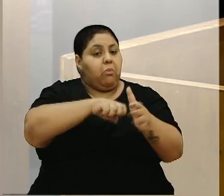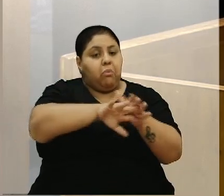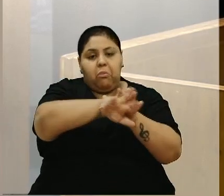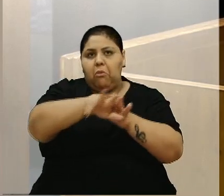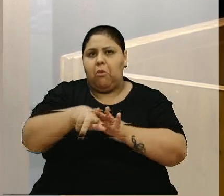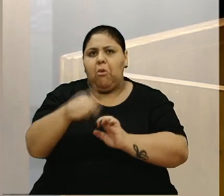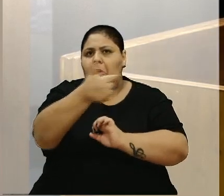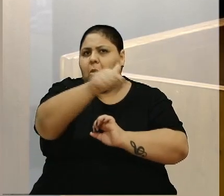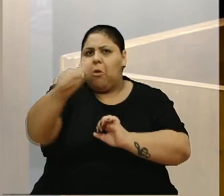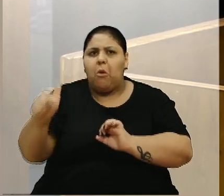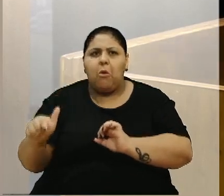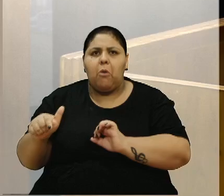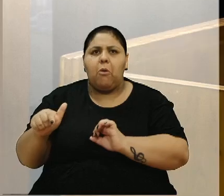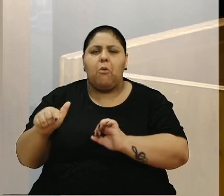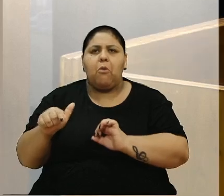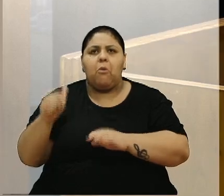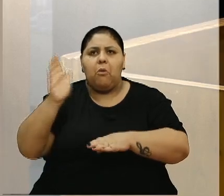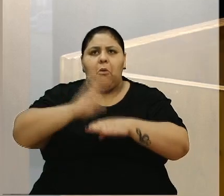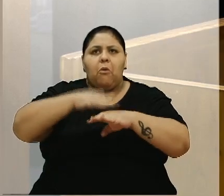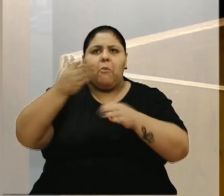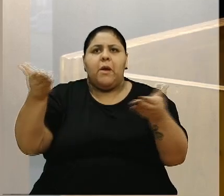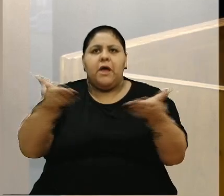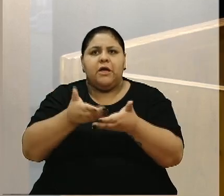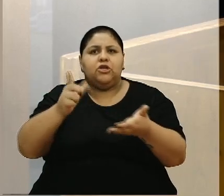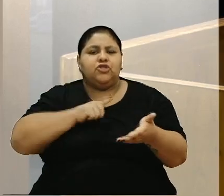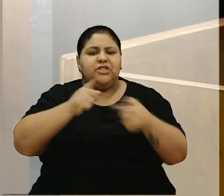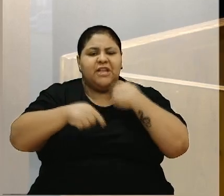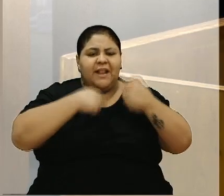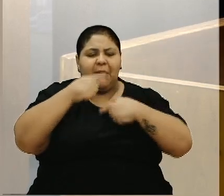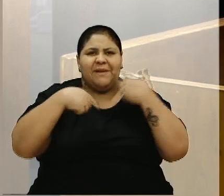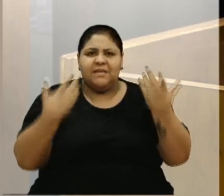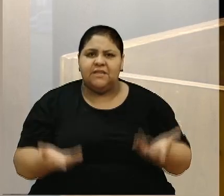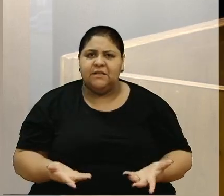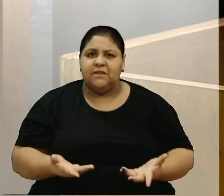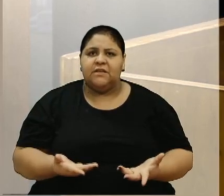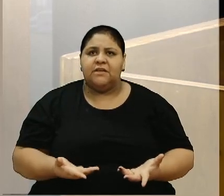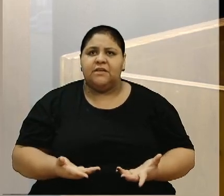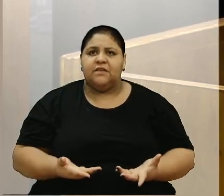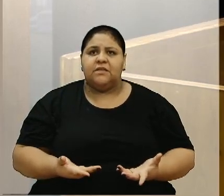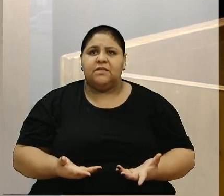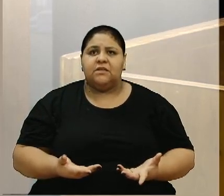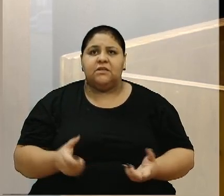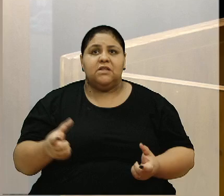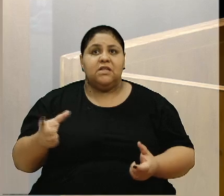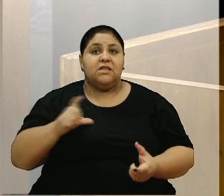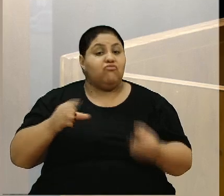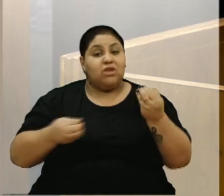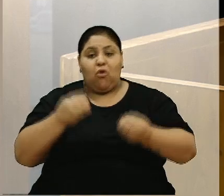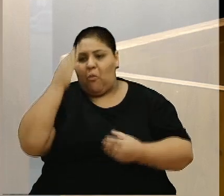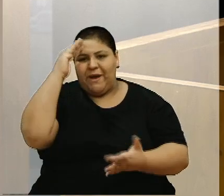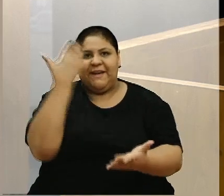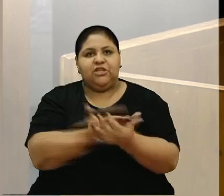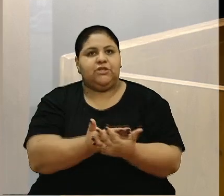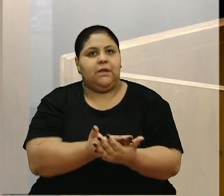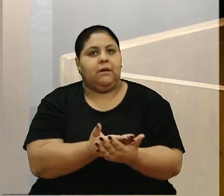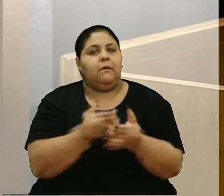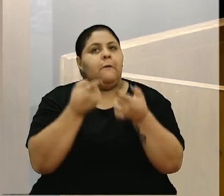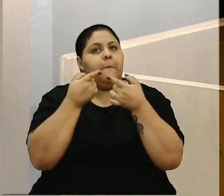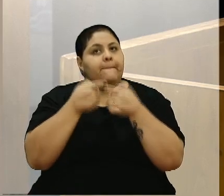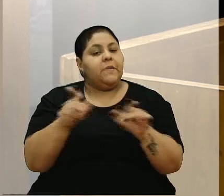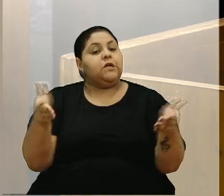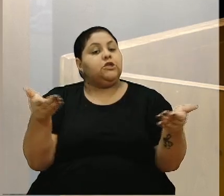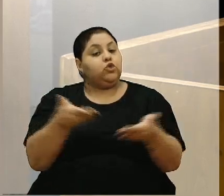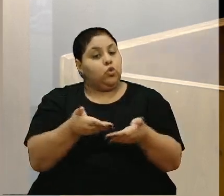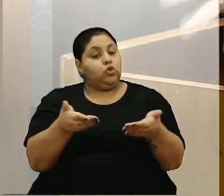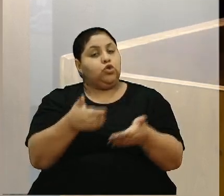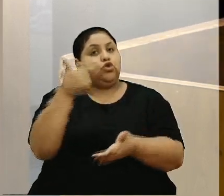muitas outras coisas. E é o que mais hoje a gente tem de reclamação. É um troço inacreditável. Mas hoje a gente